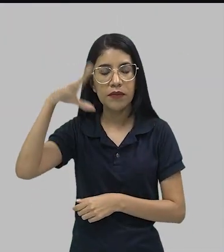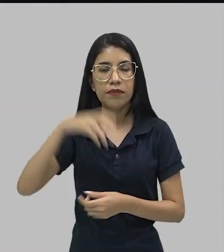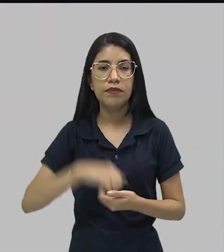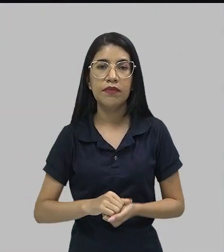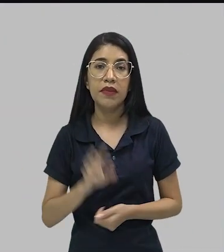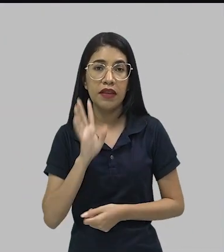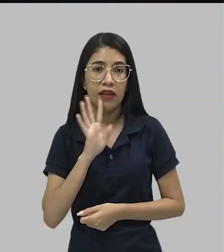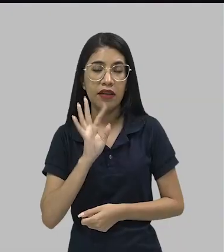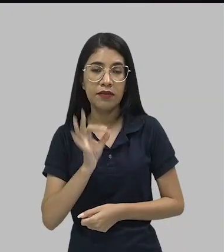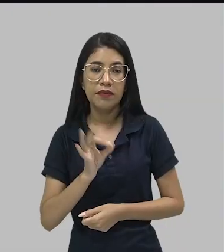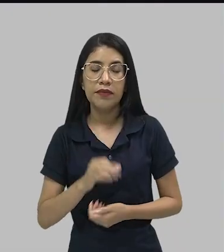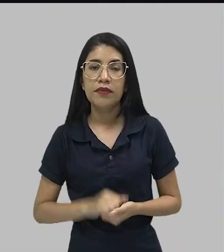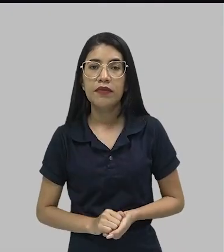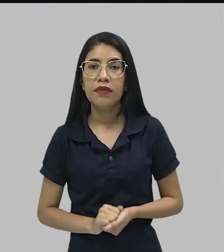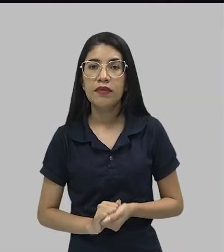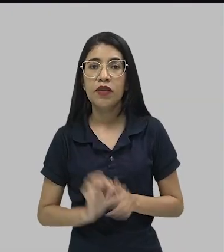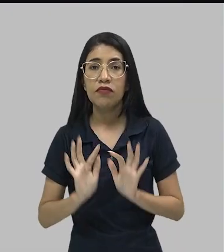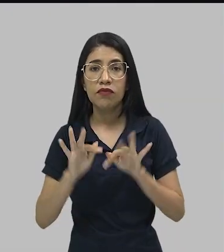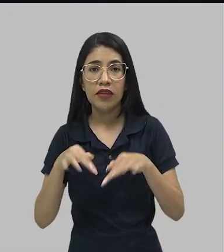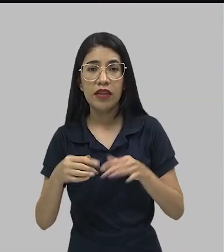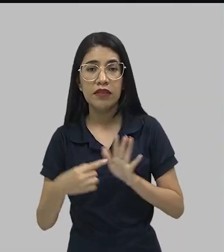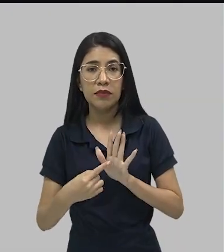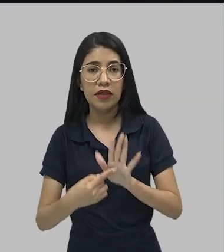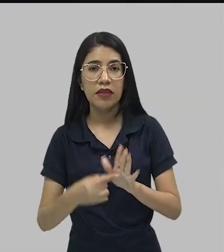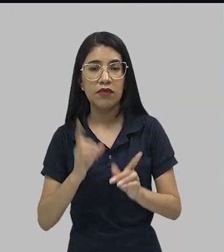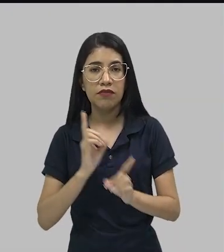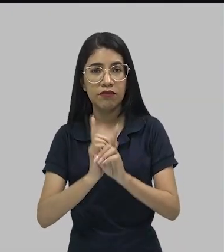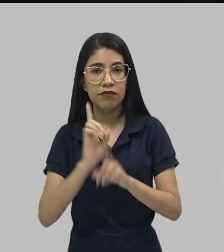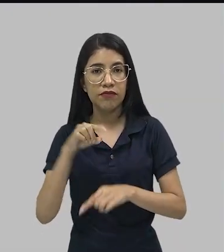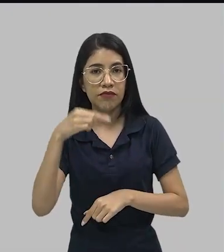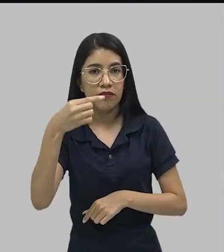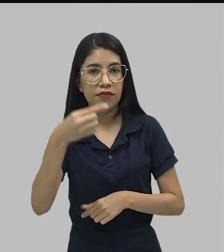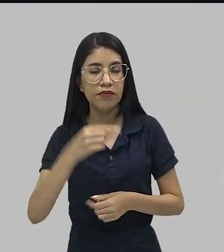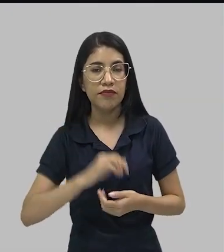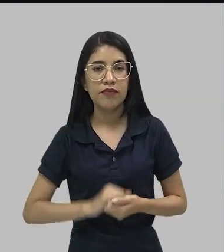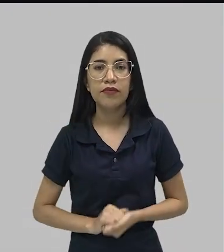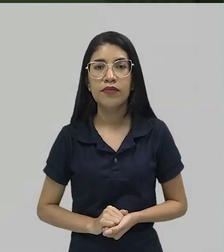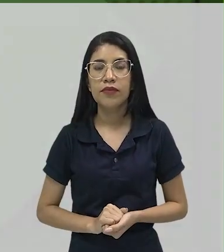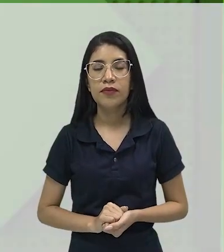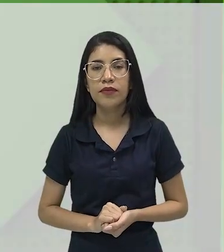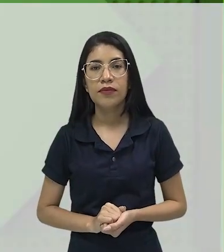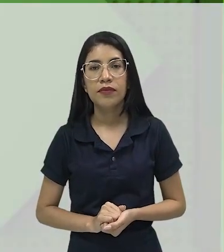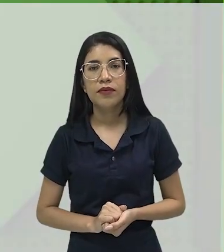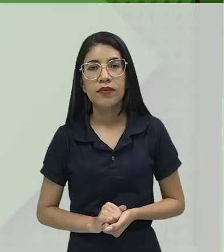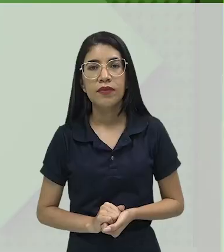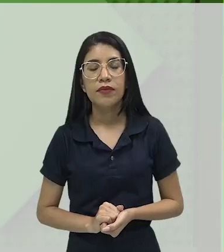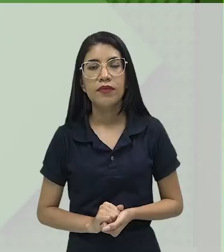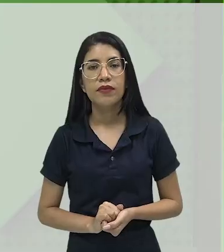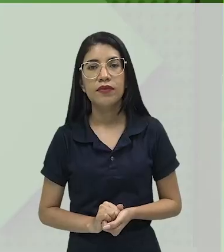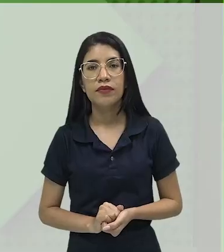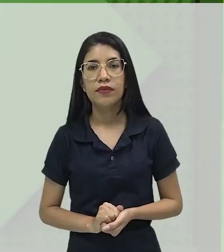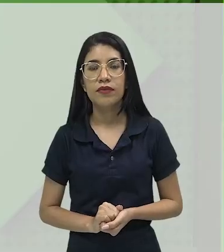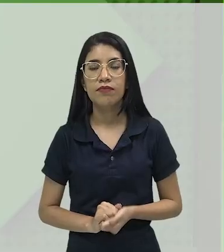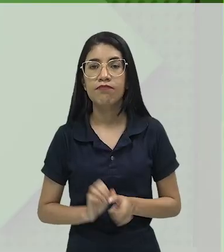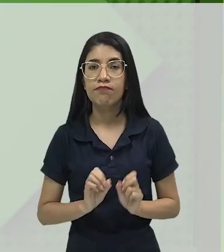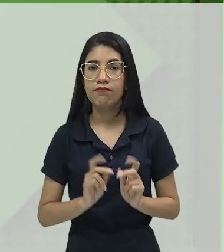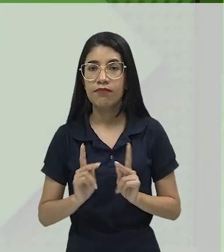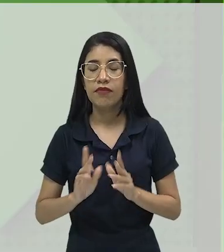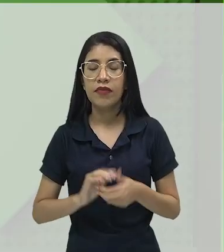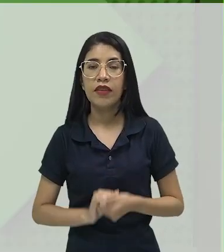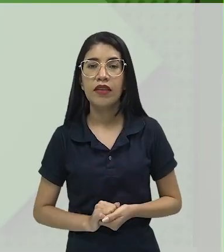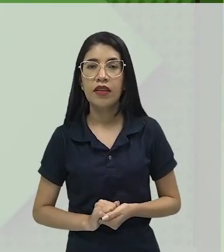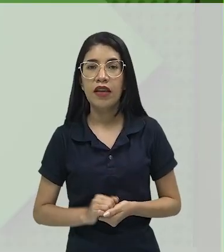pessoal? Bom, eu vou ficando por aqui. Até a próxima. Fui! Muito bem, então depois